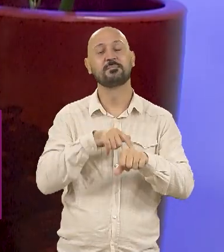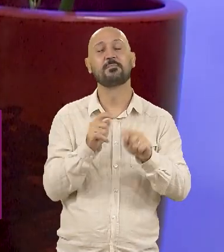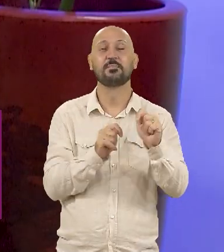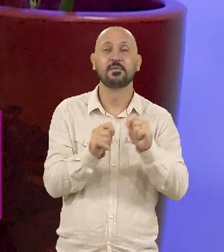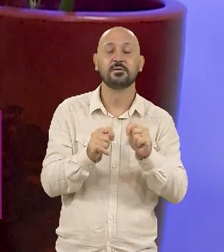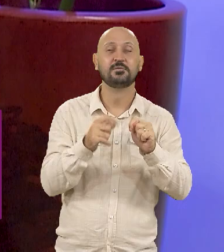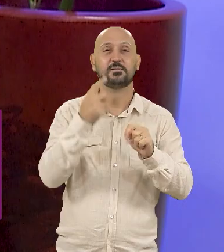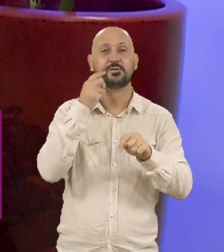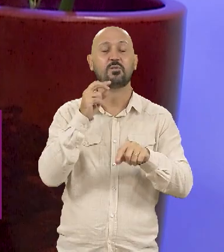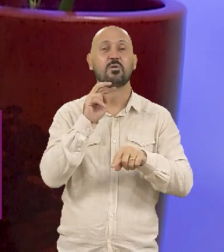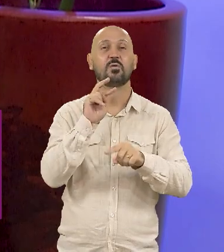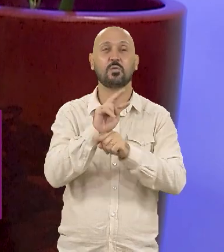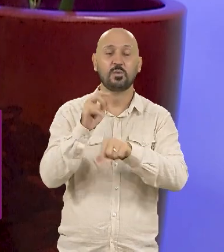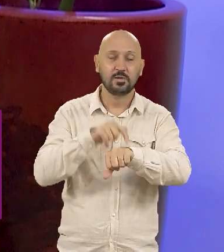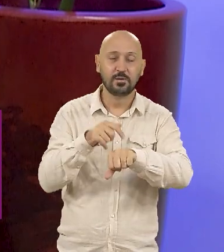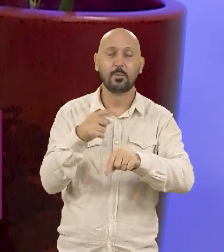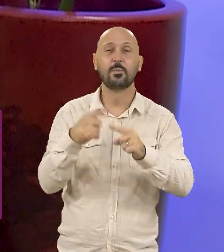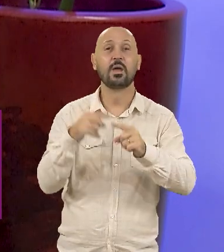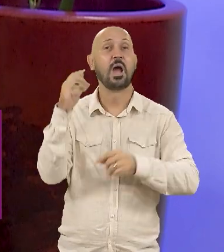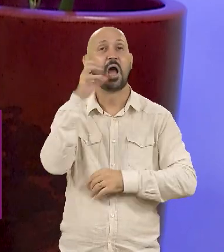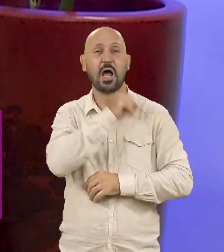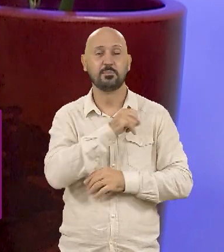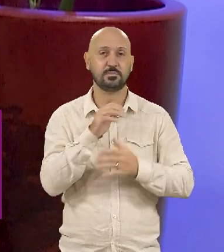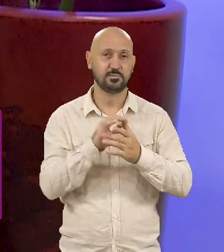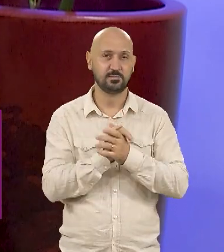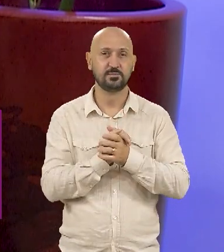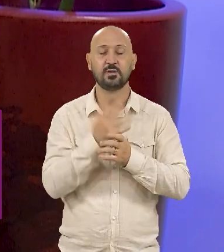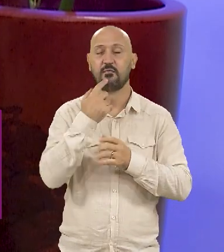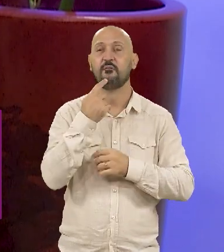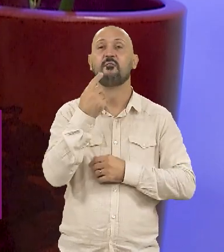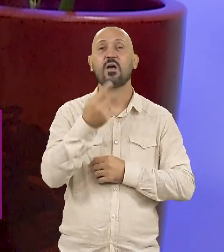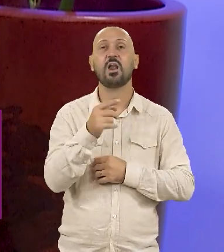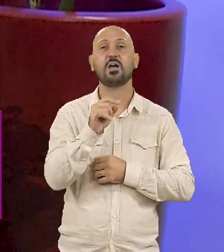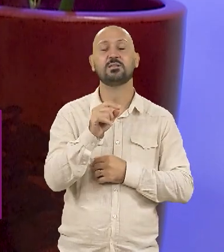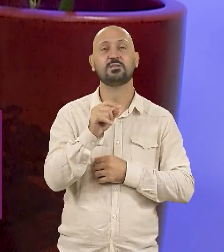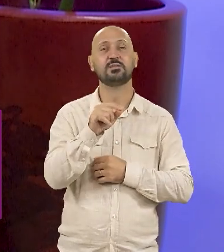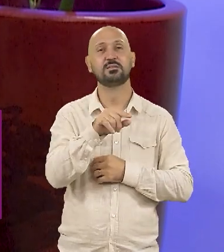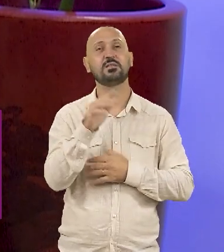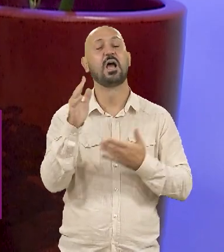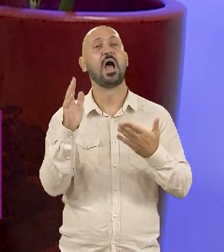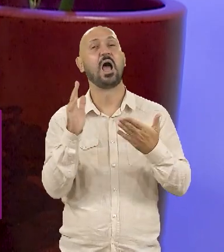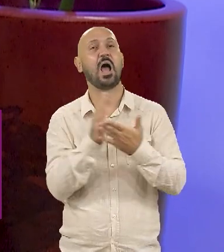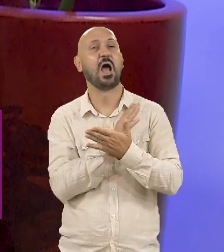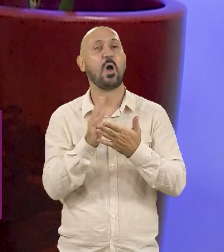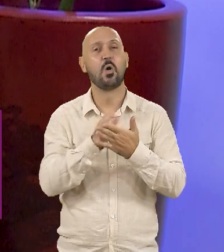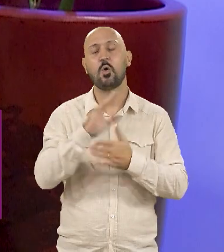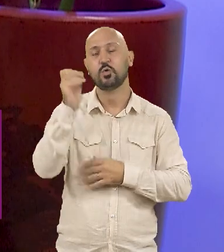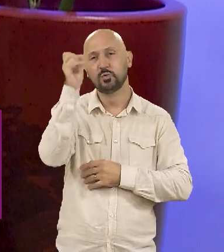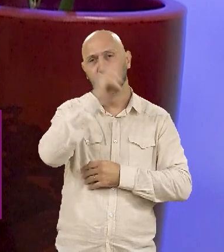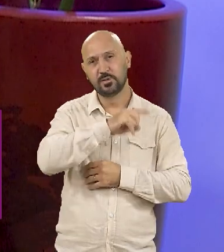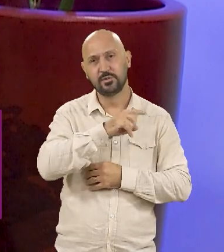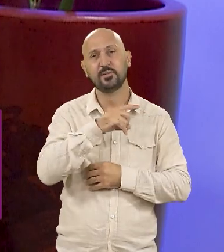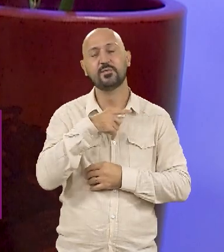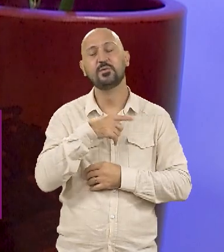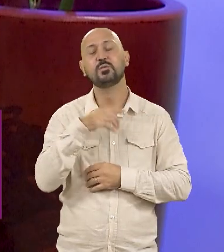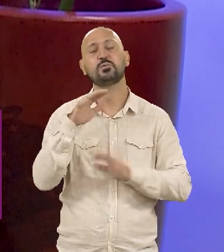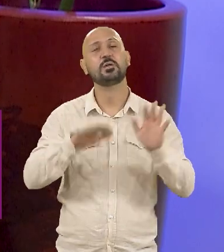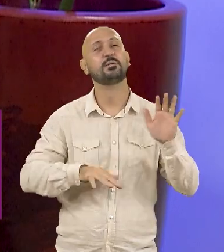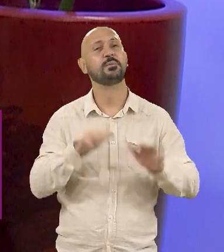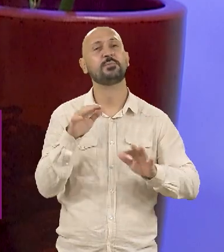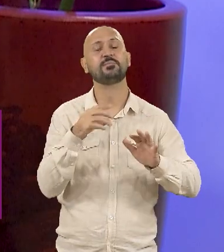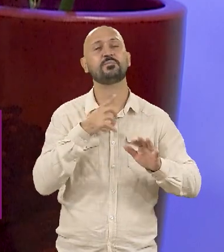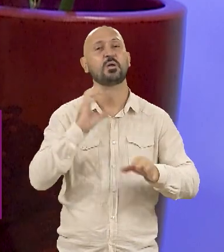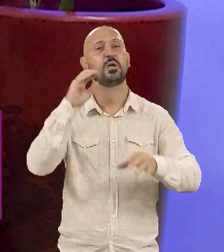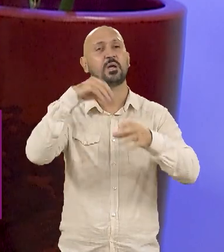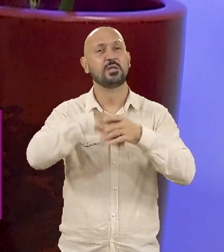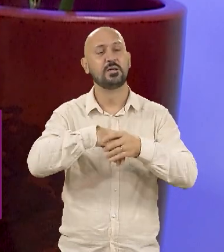cuidando do tempo porque realmente passa muito rápido. Eu gostaria que você falasse para a gente de alguns desafios, de repente,